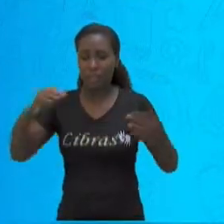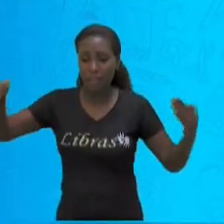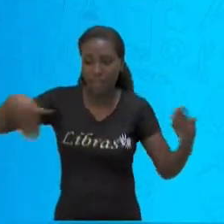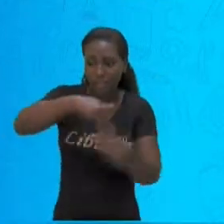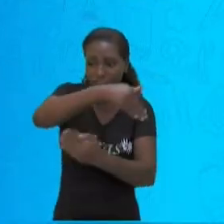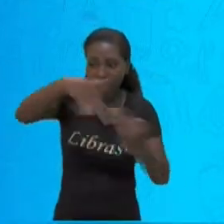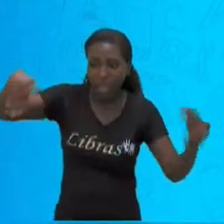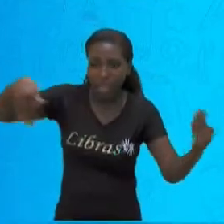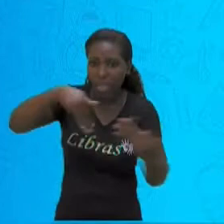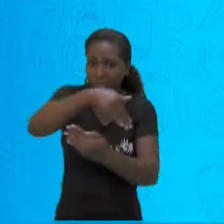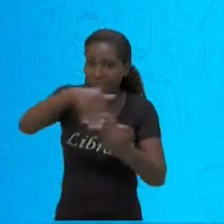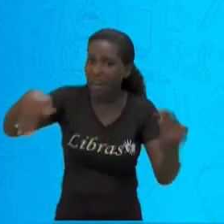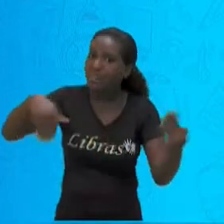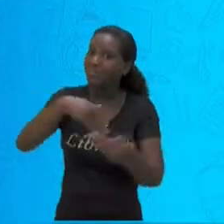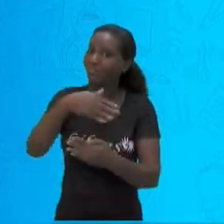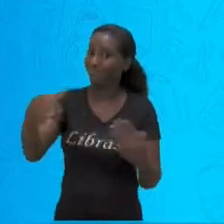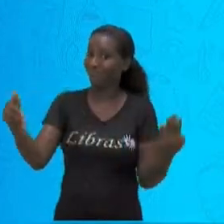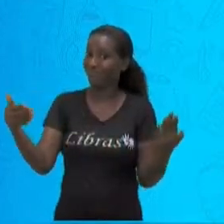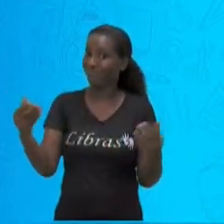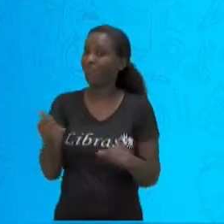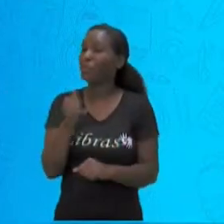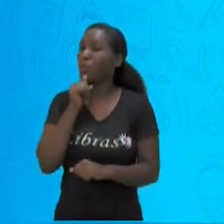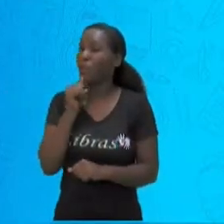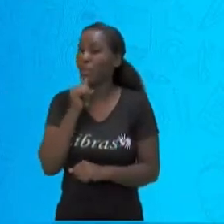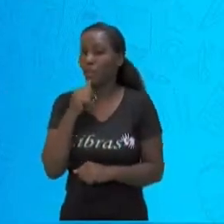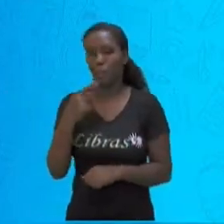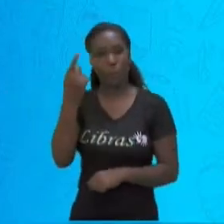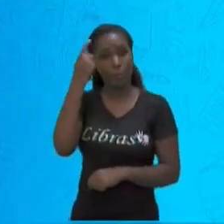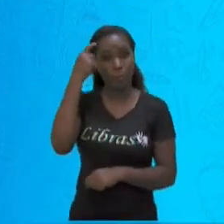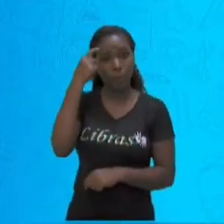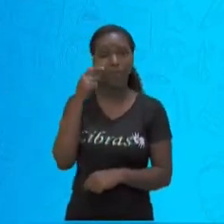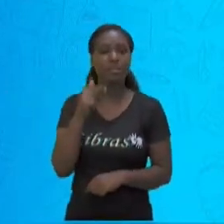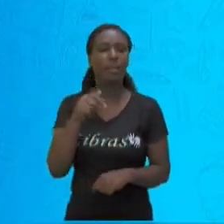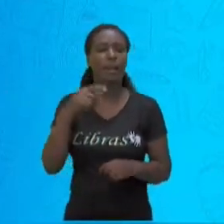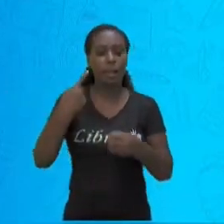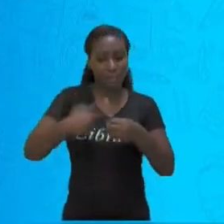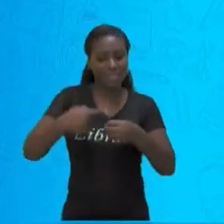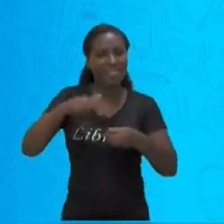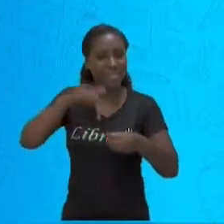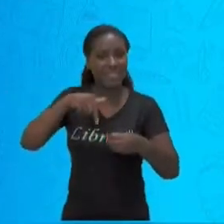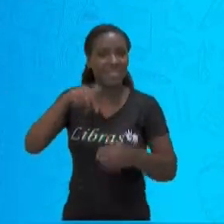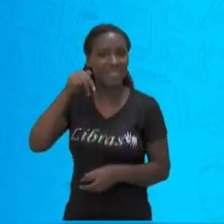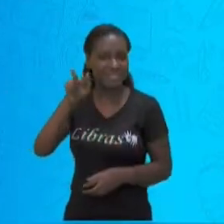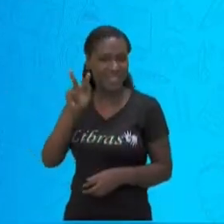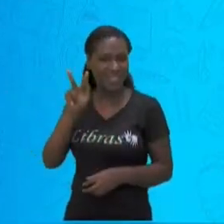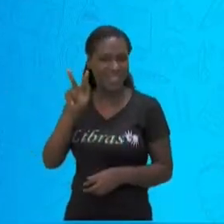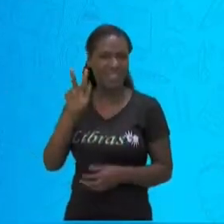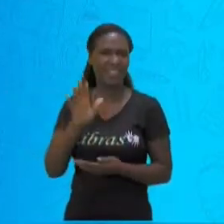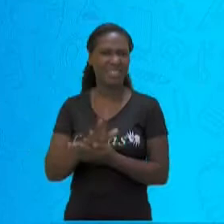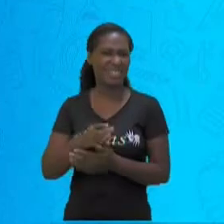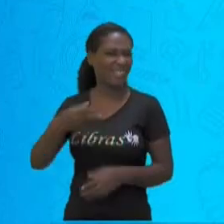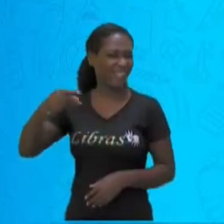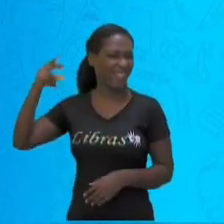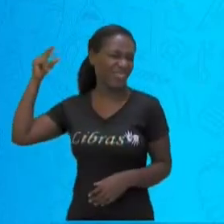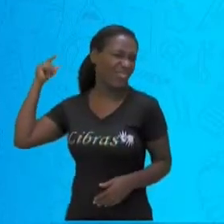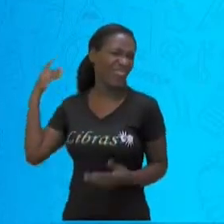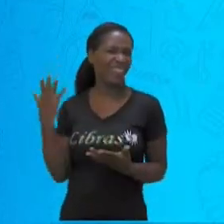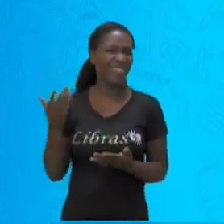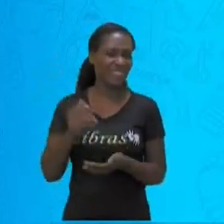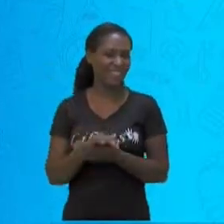Quando eu tinha a idade de vocês, algumas décadas atrás, viu, gente? Não é muito assim, não, um